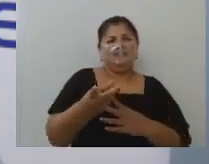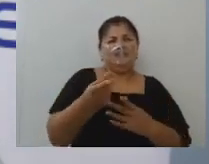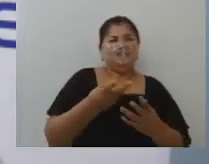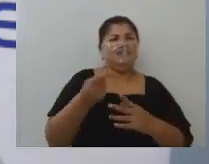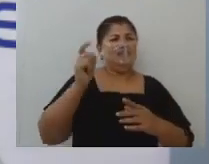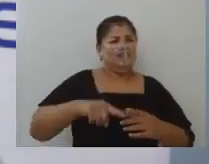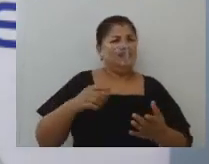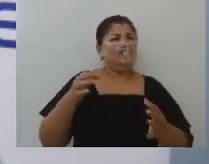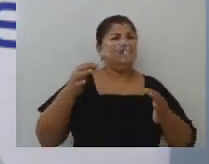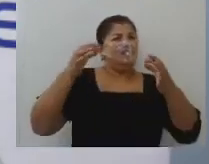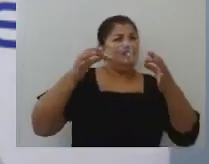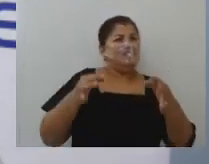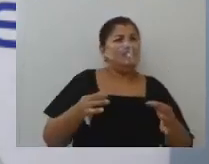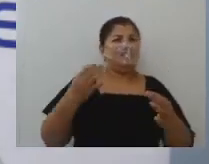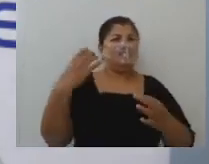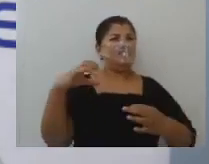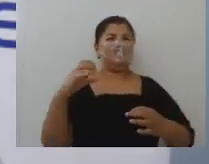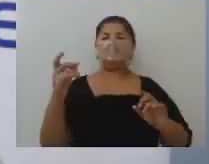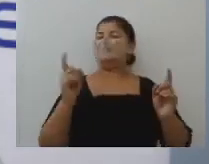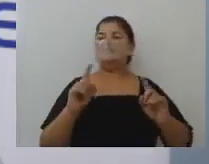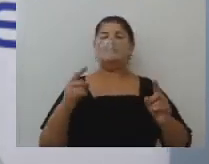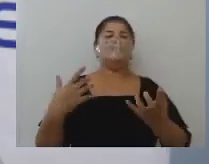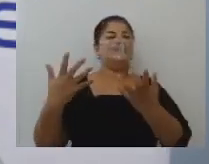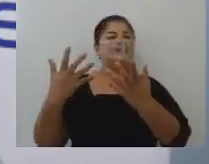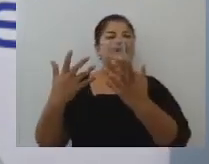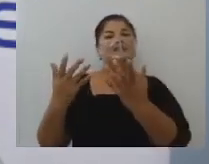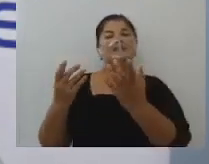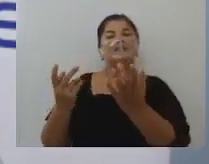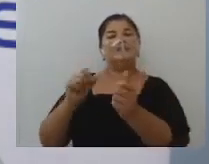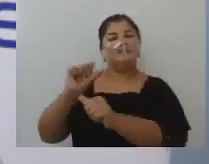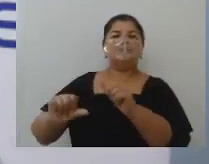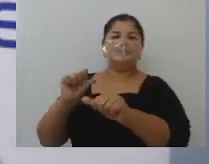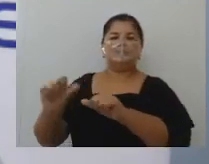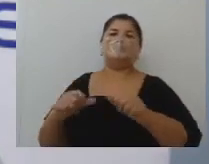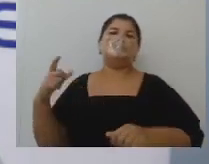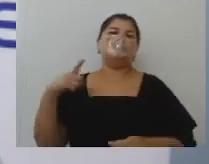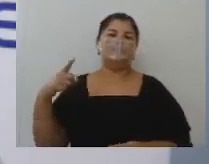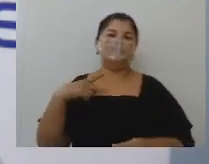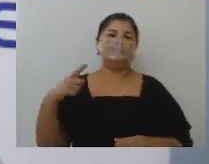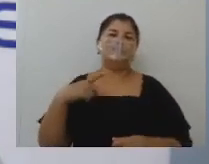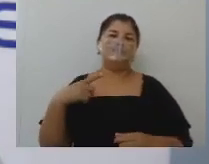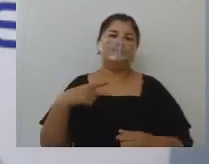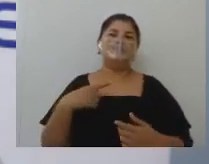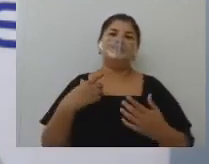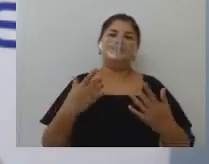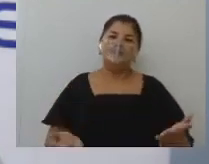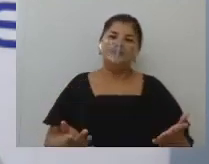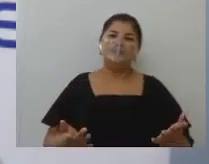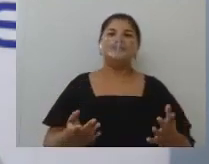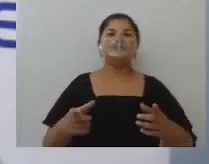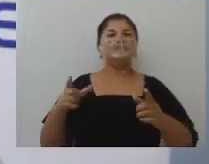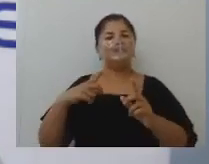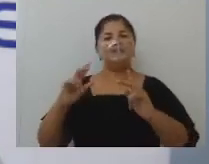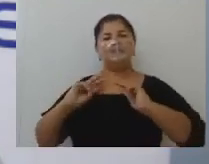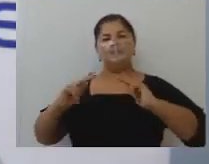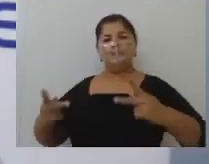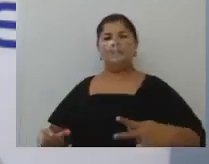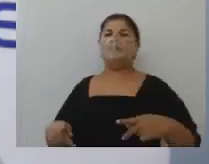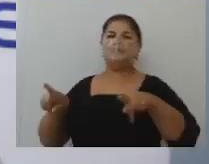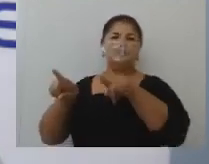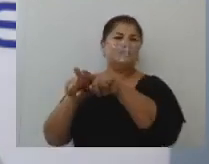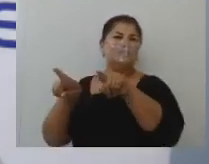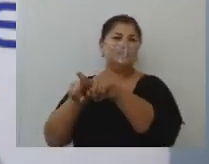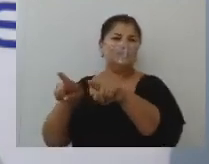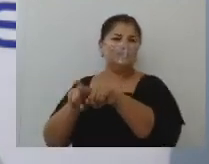é exatas. Física é ciências da natureza. E digo mais, o nosso link com humanas é tão forte quanto o link com